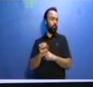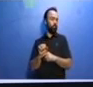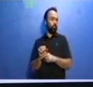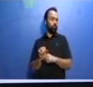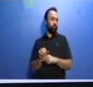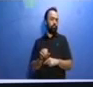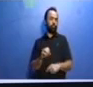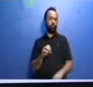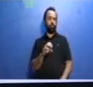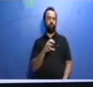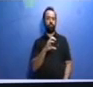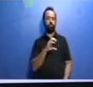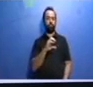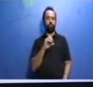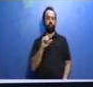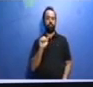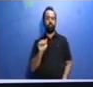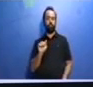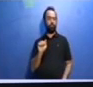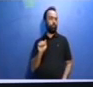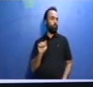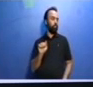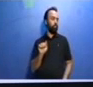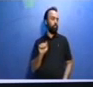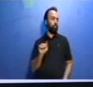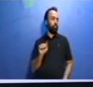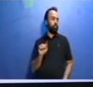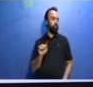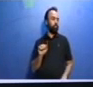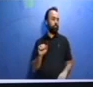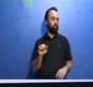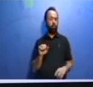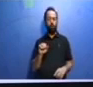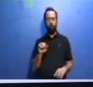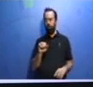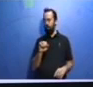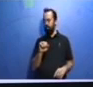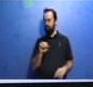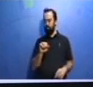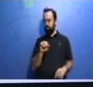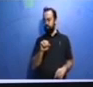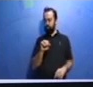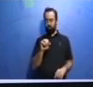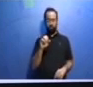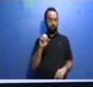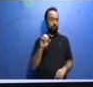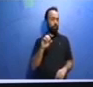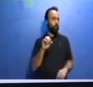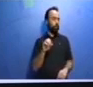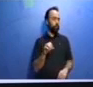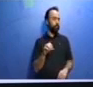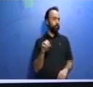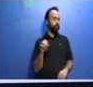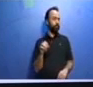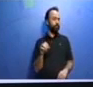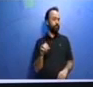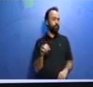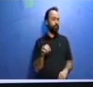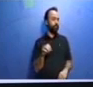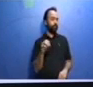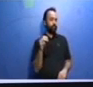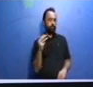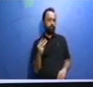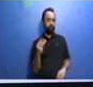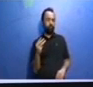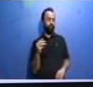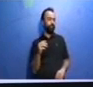letra sempre maiúscula, a segunda minúscula. Nós temos o índice 3 no cálcio, isso quer dizer que eu tenho 3 átomos de